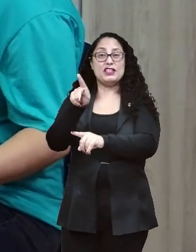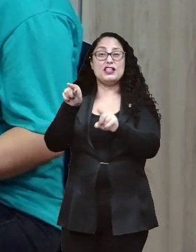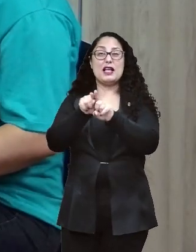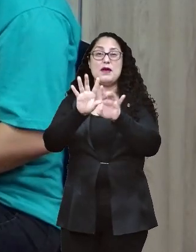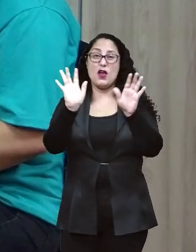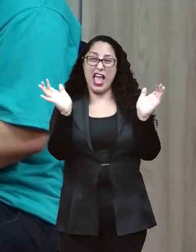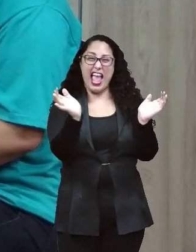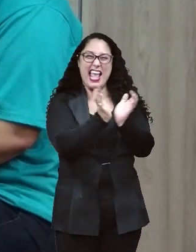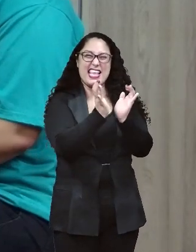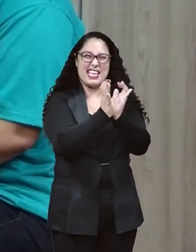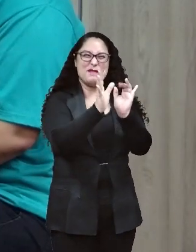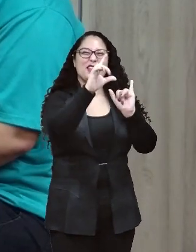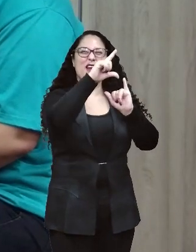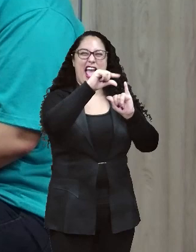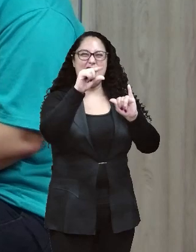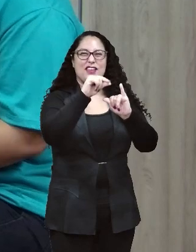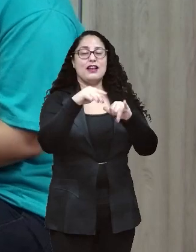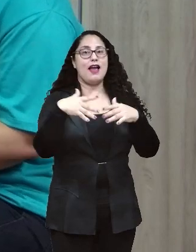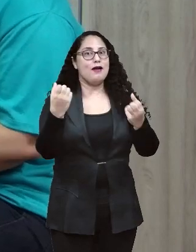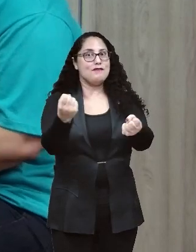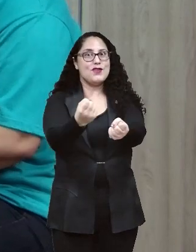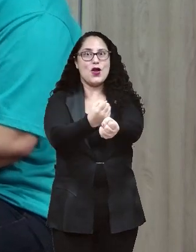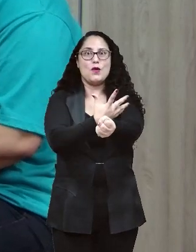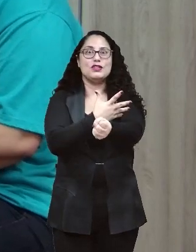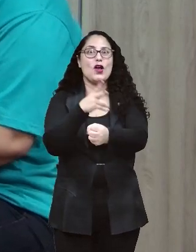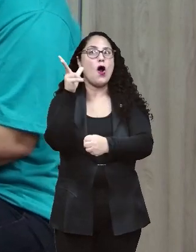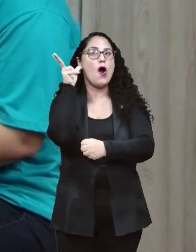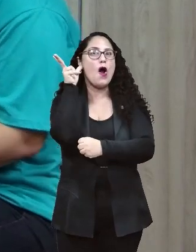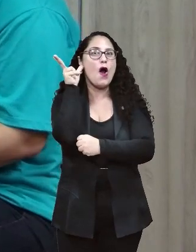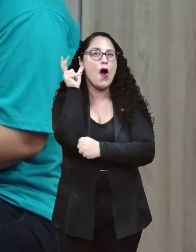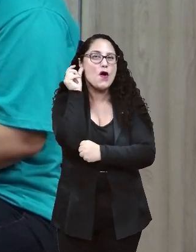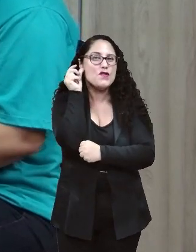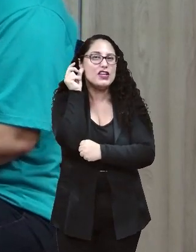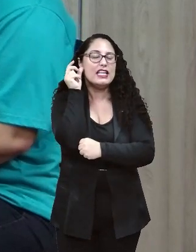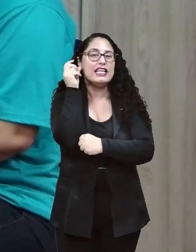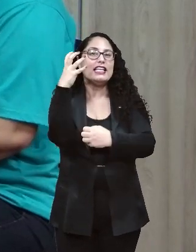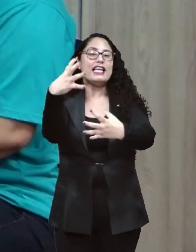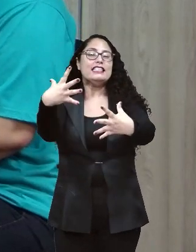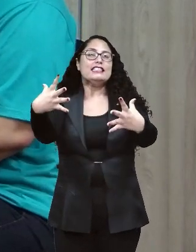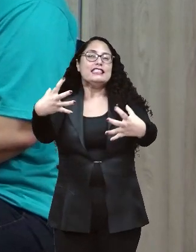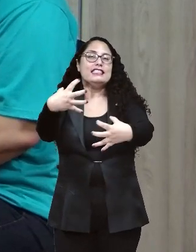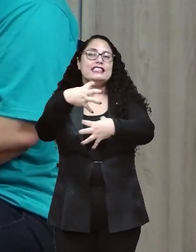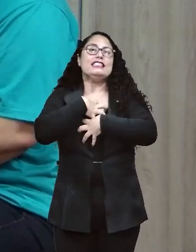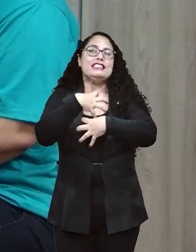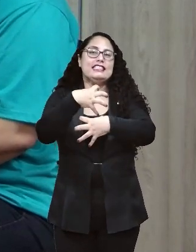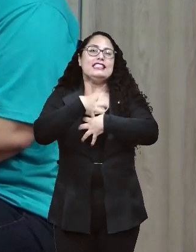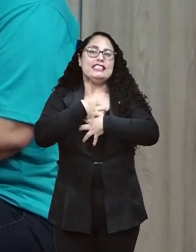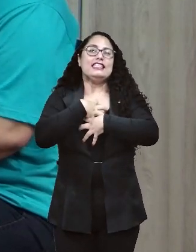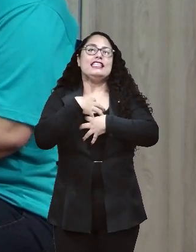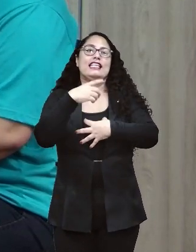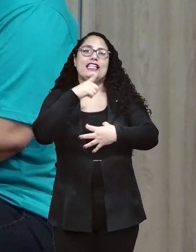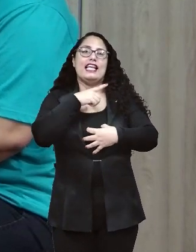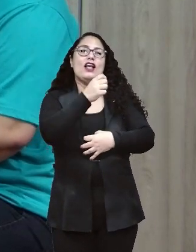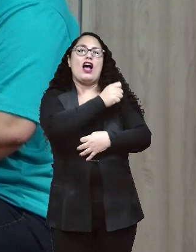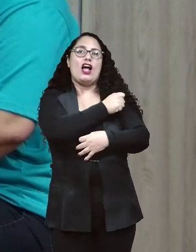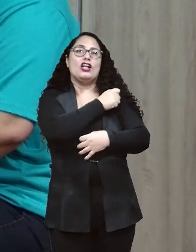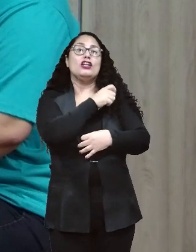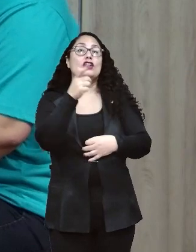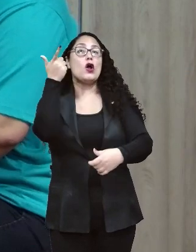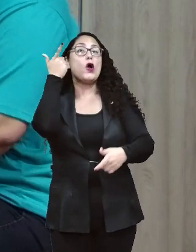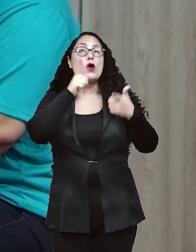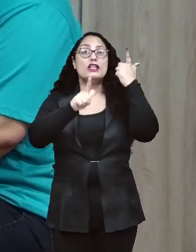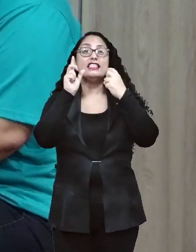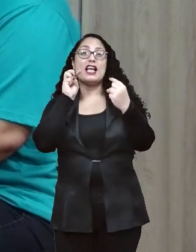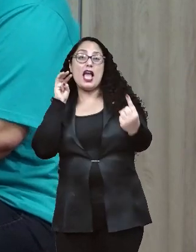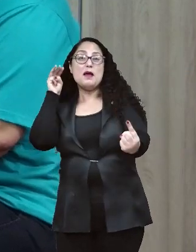toda a equipe do IFB, que é uma emoção, assim, ouvir que é esse o impacto que a gente tem na vida dos estudantes, né? Estamos atingindo nossa